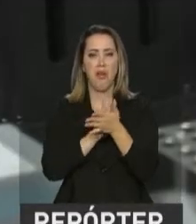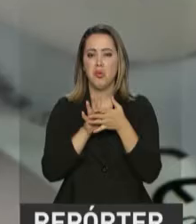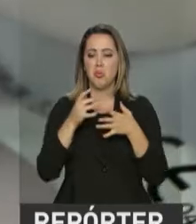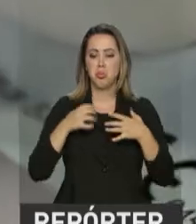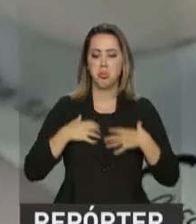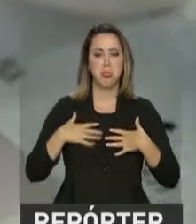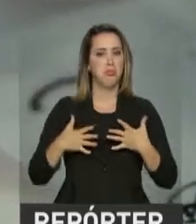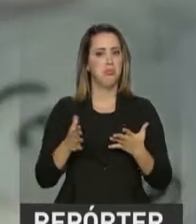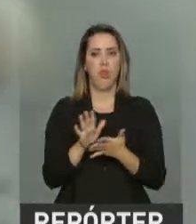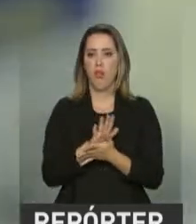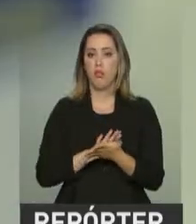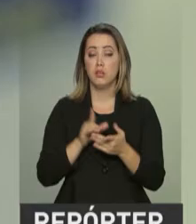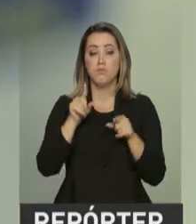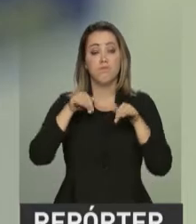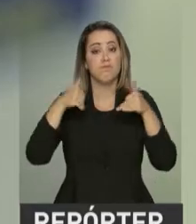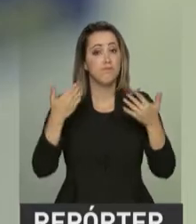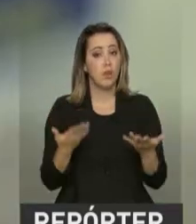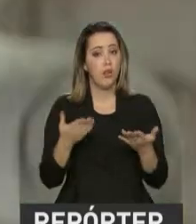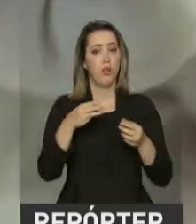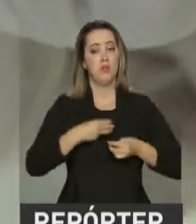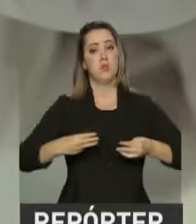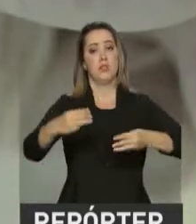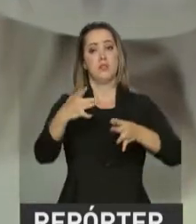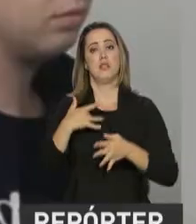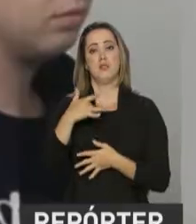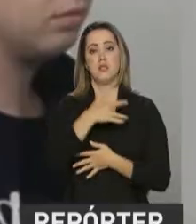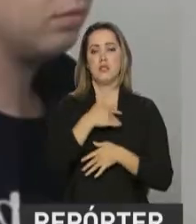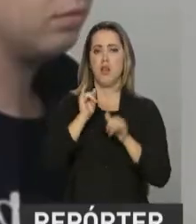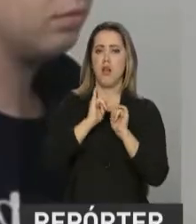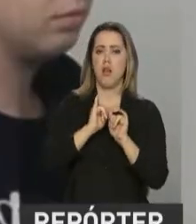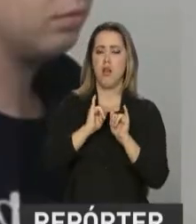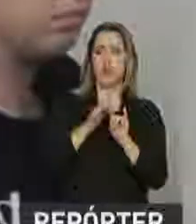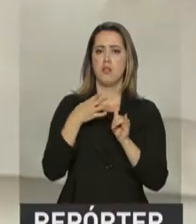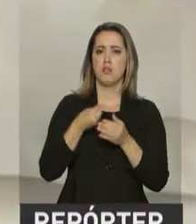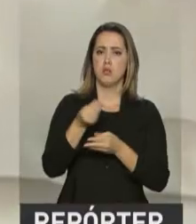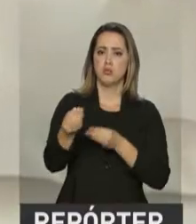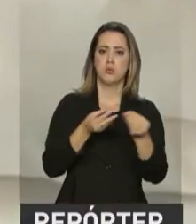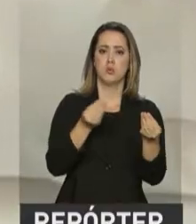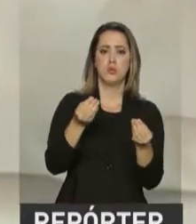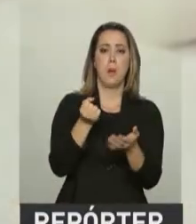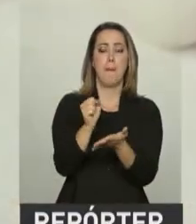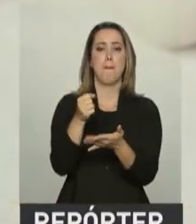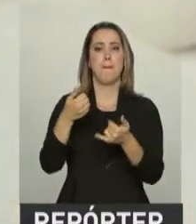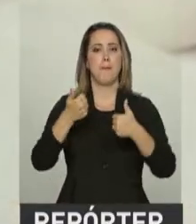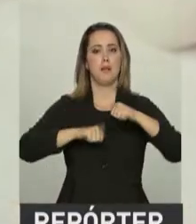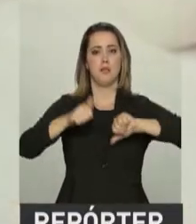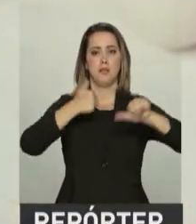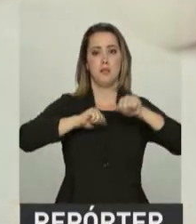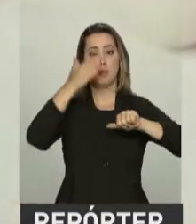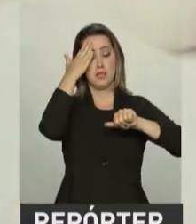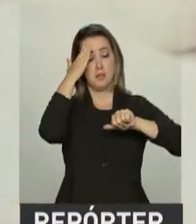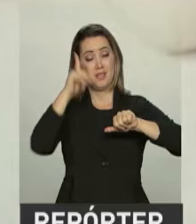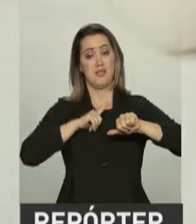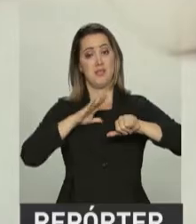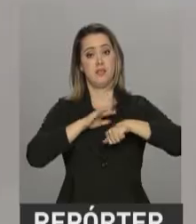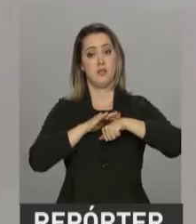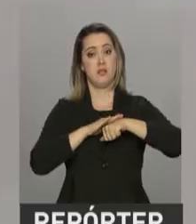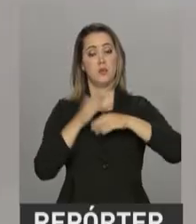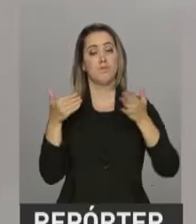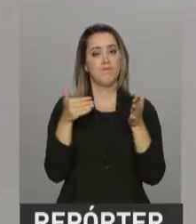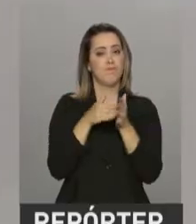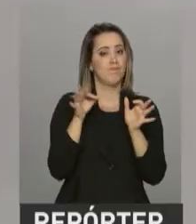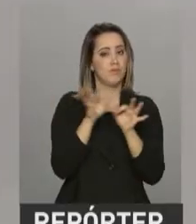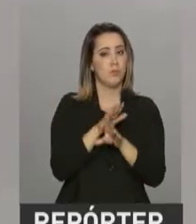por isso o ministério da saúde distribuiu teste rápidos para detectar a doença até o fim do ano